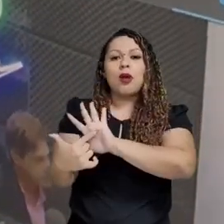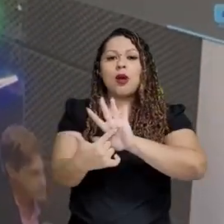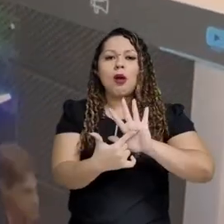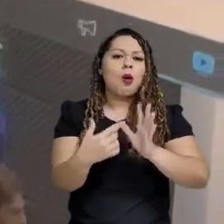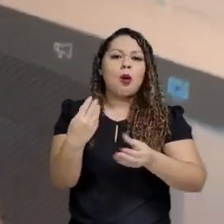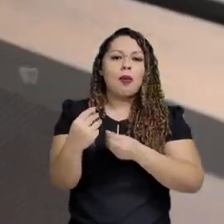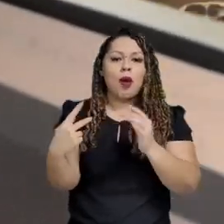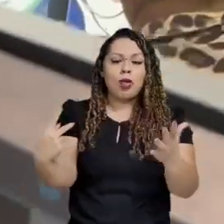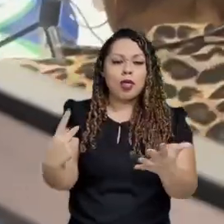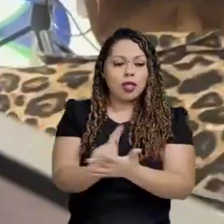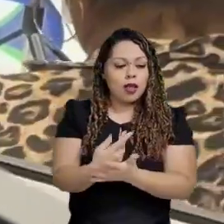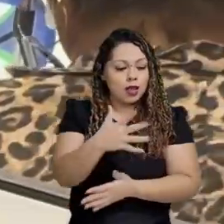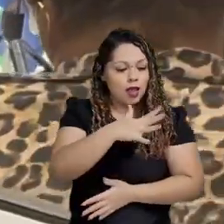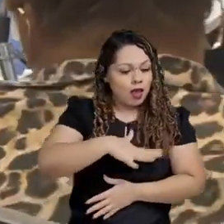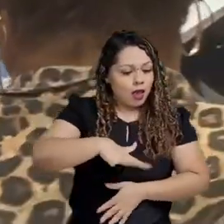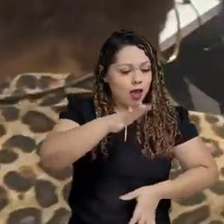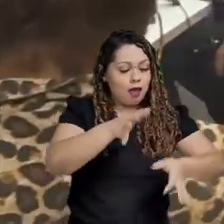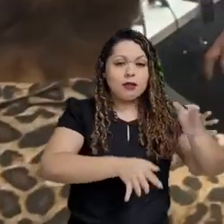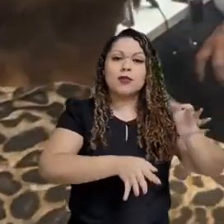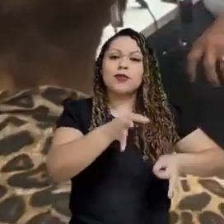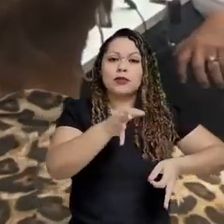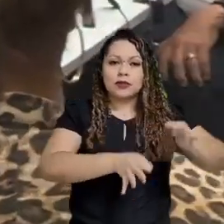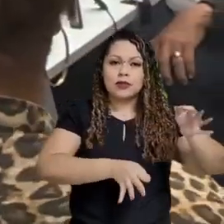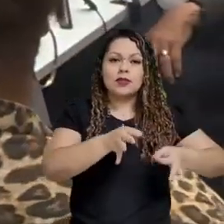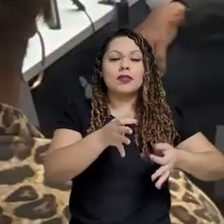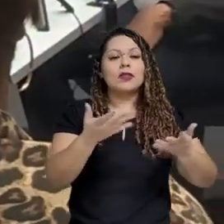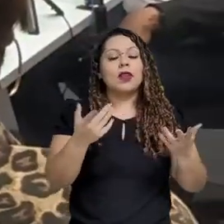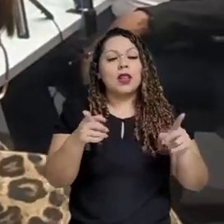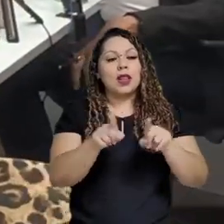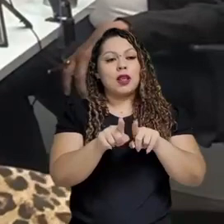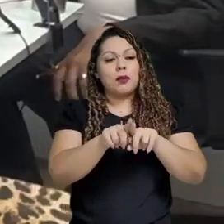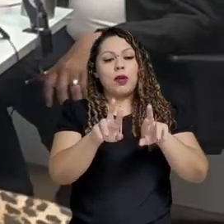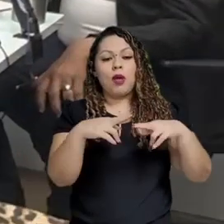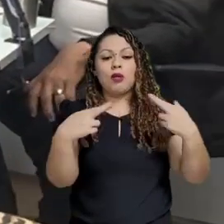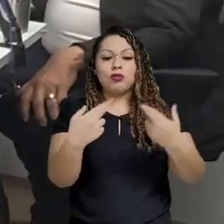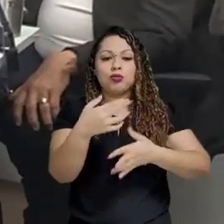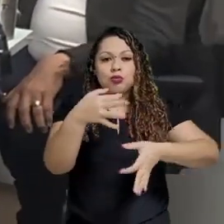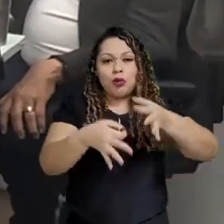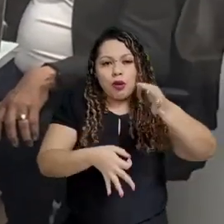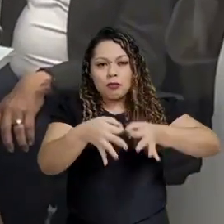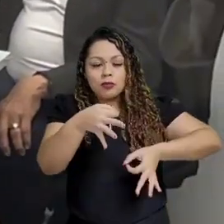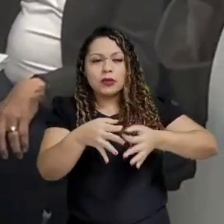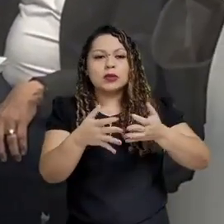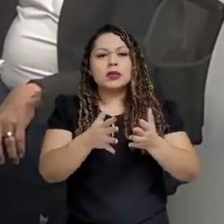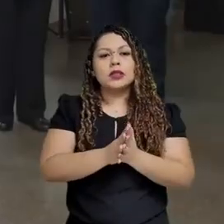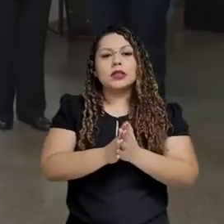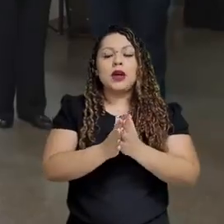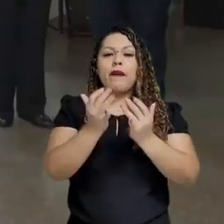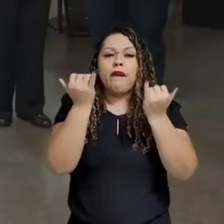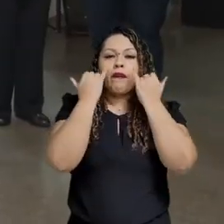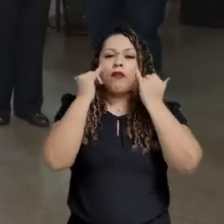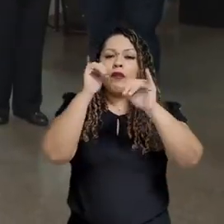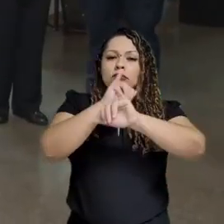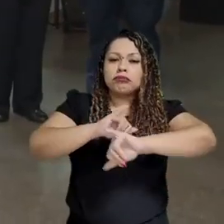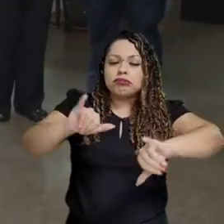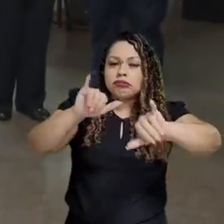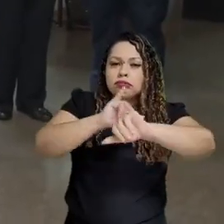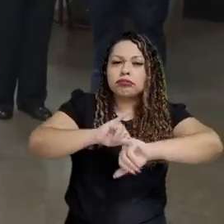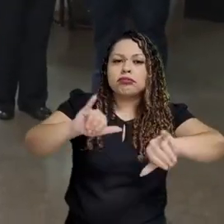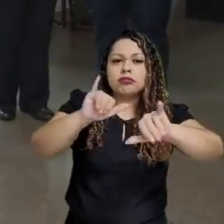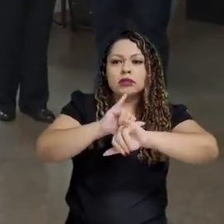mostrando como funciona o judiciário, né? As sessões de julgamentos, prestando